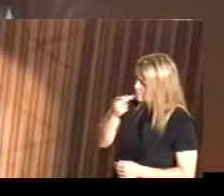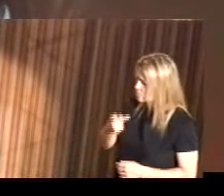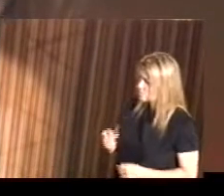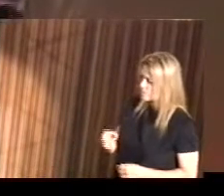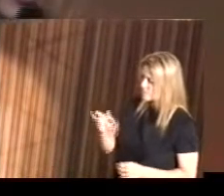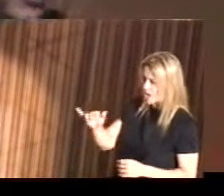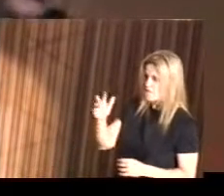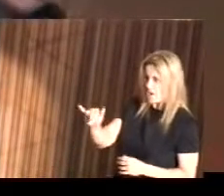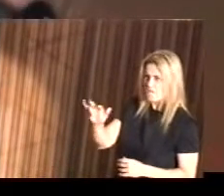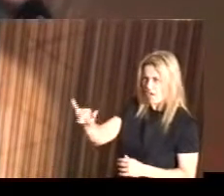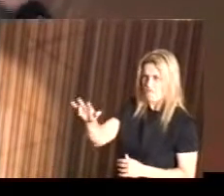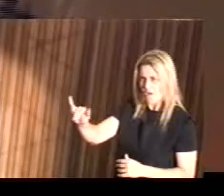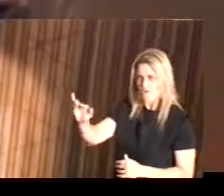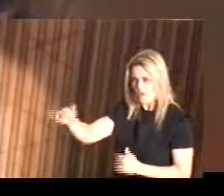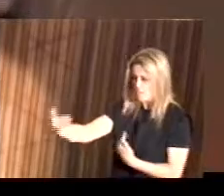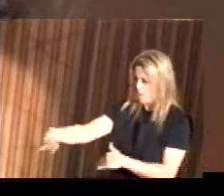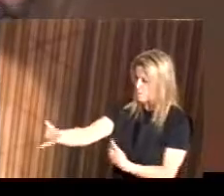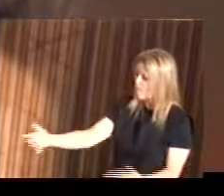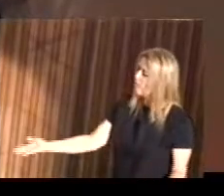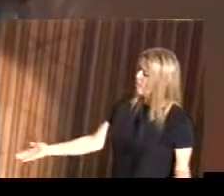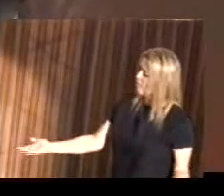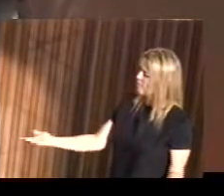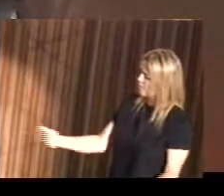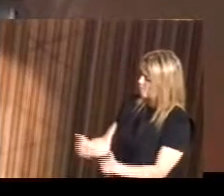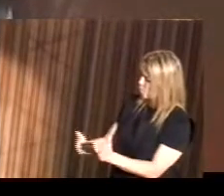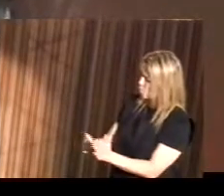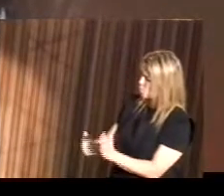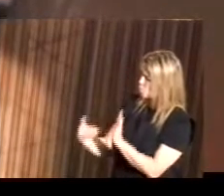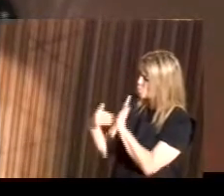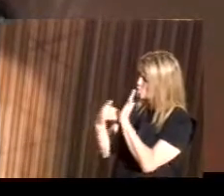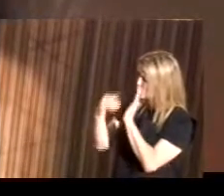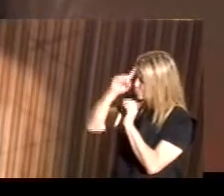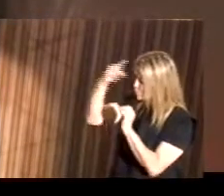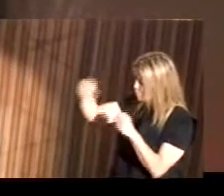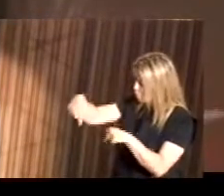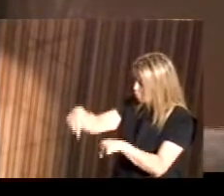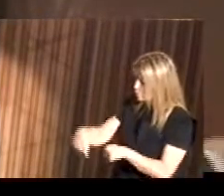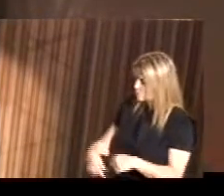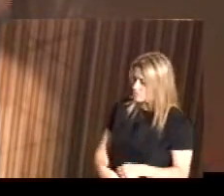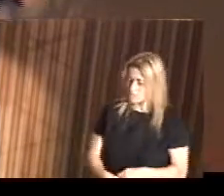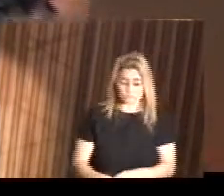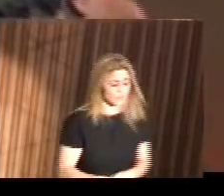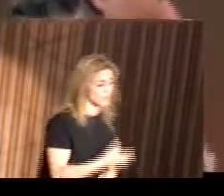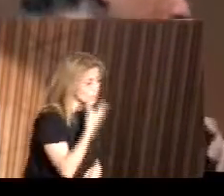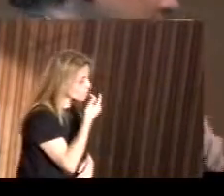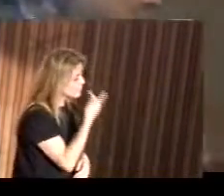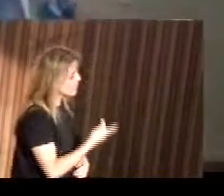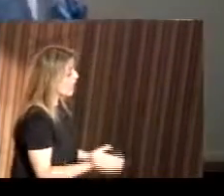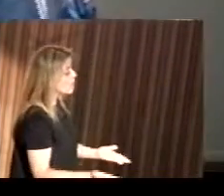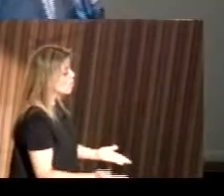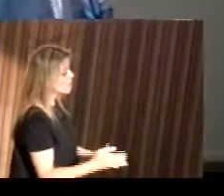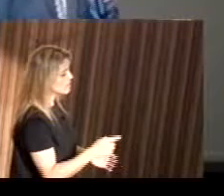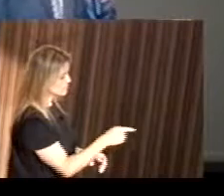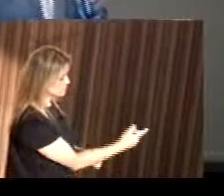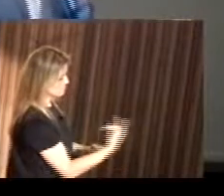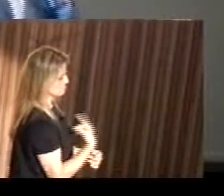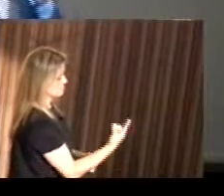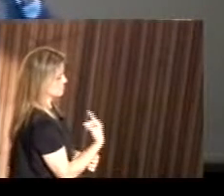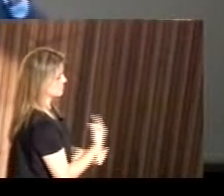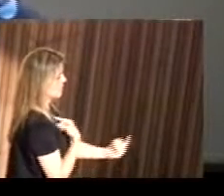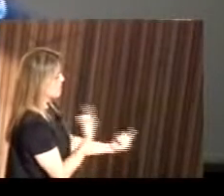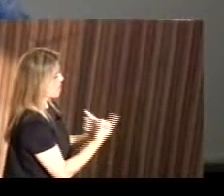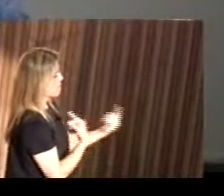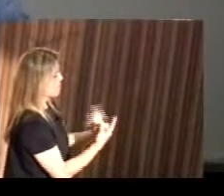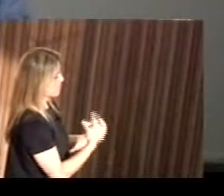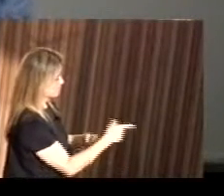mentira. Vou fazer exame de novo, mas não tem problema. Mas o senhor é mentiroso. Eu falei: não, então agora o senhor vai fazer uma prova oral. Me chamou lá